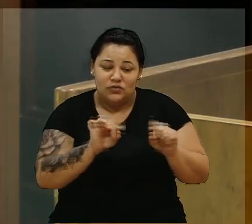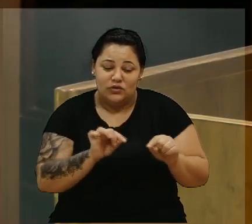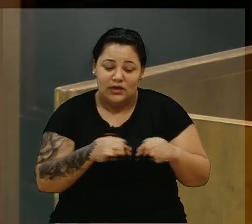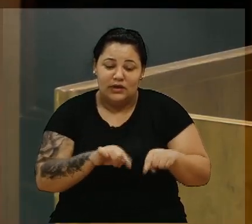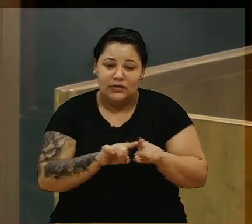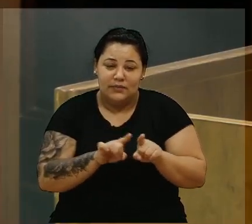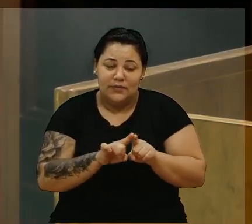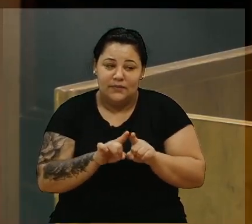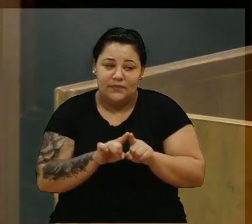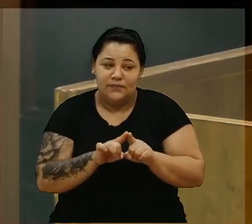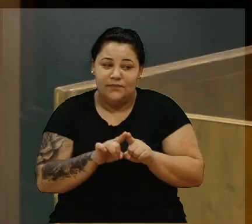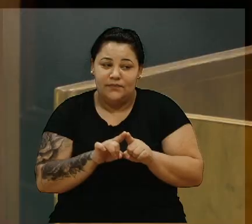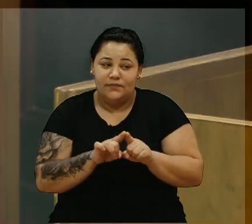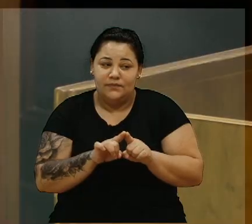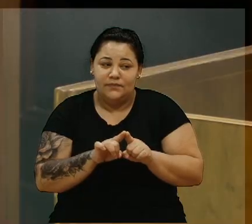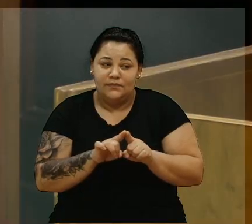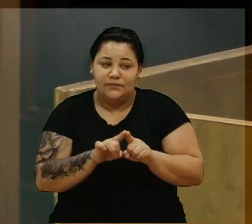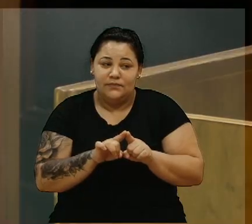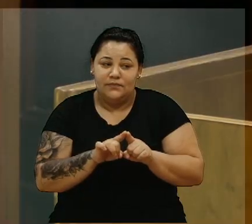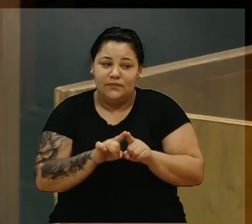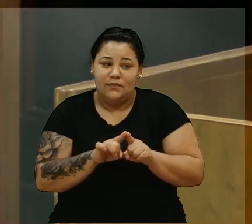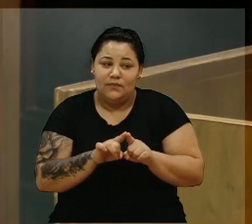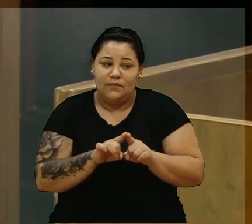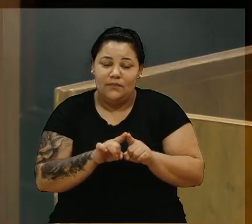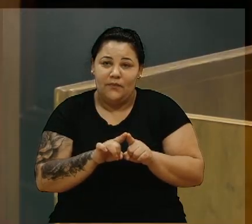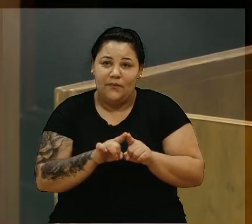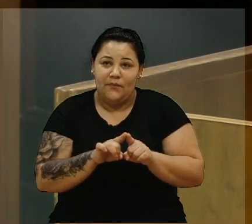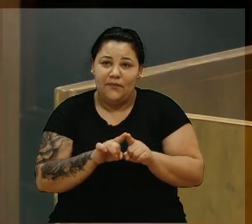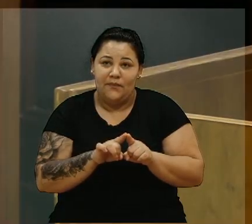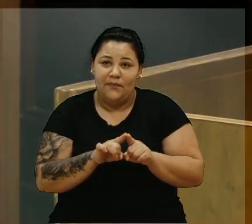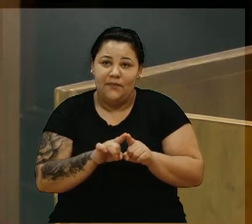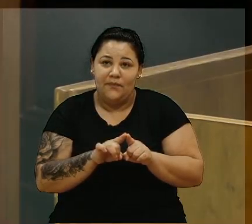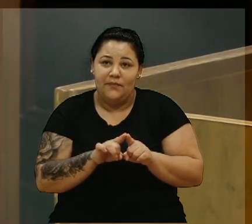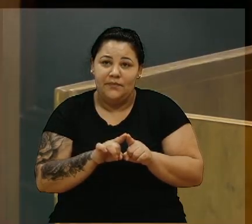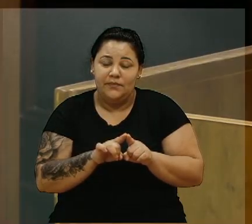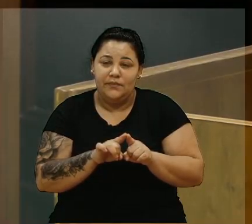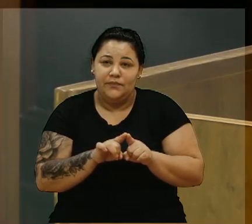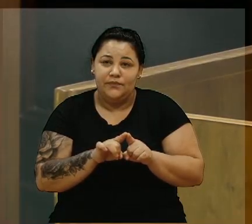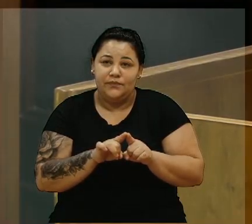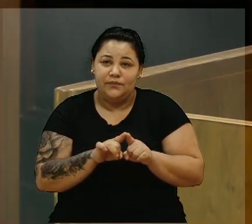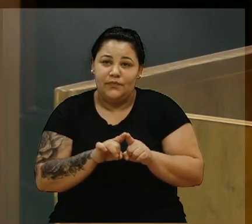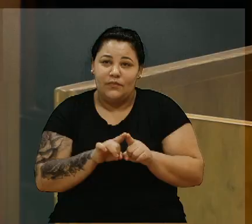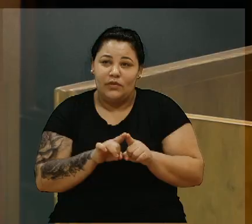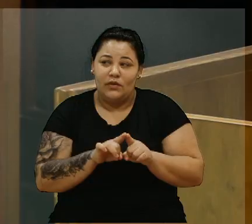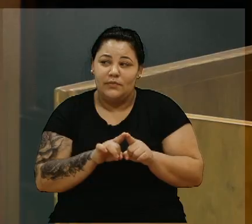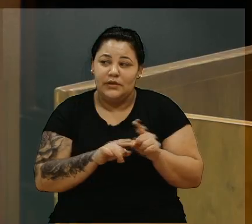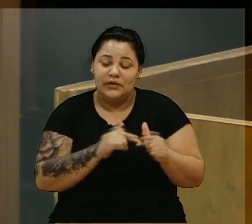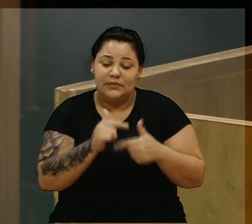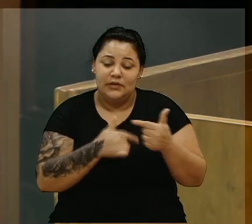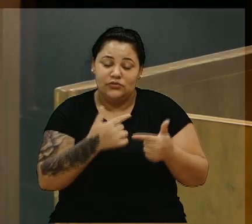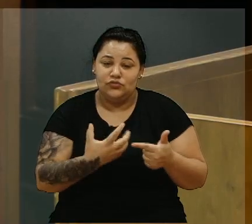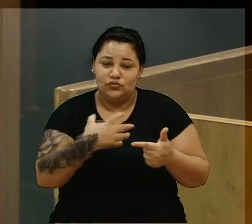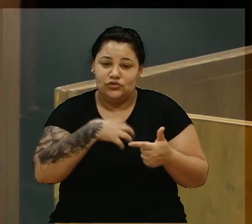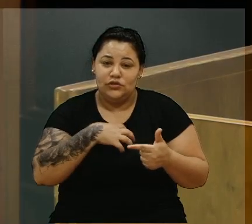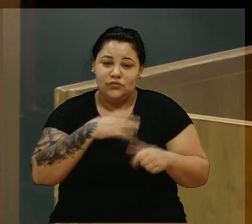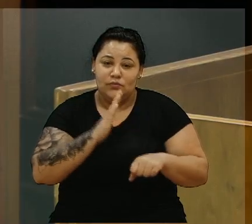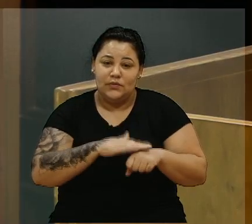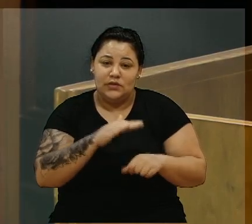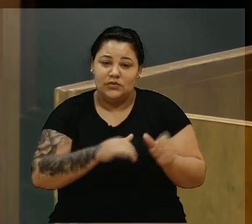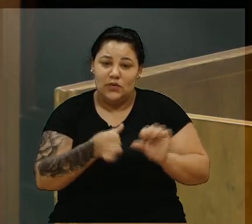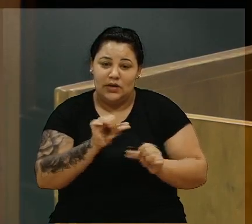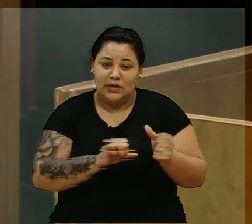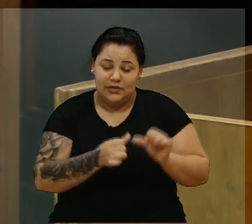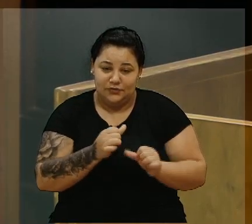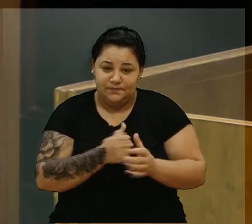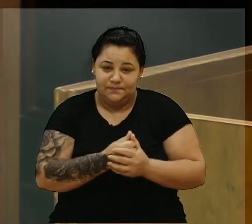ponta, tanto na educação infantil quanto na assistência social, para atuarem de uma maneira mais qualificada.